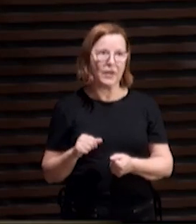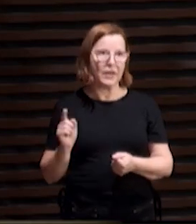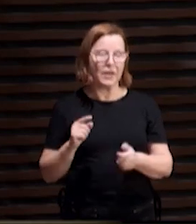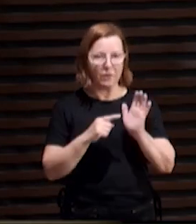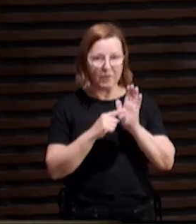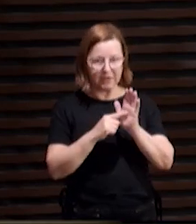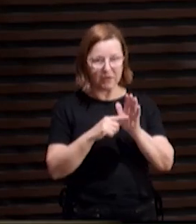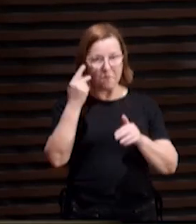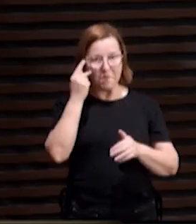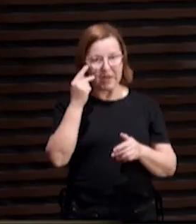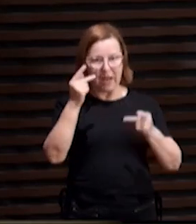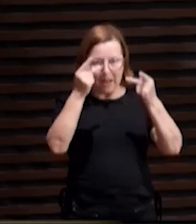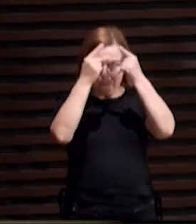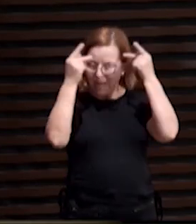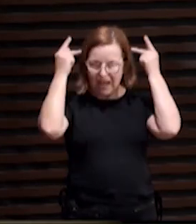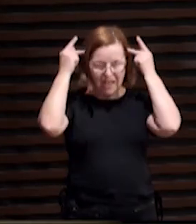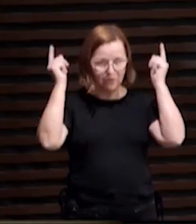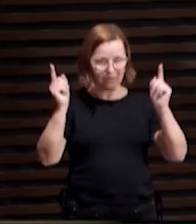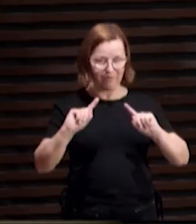apareceu a Pilatos.